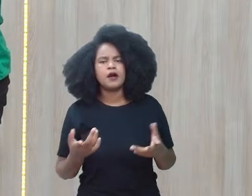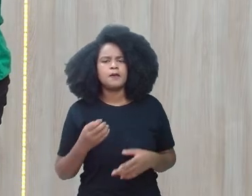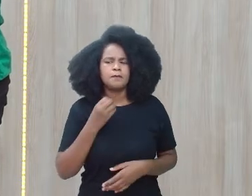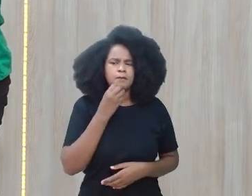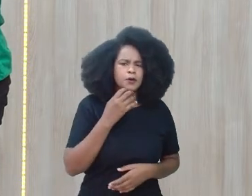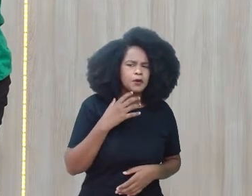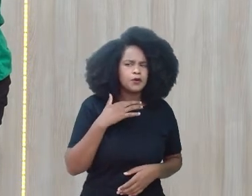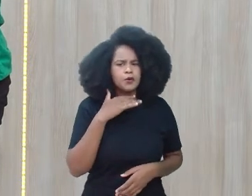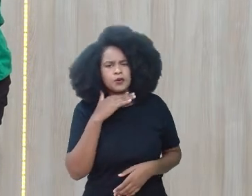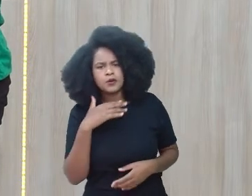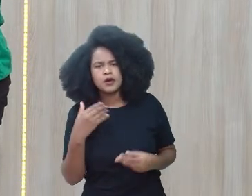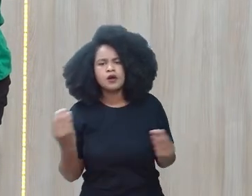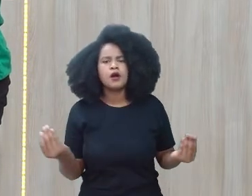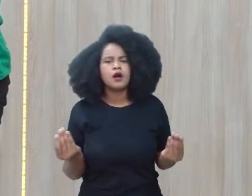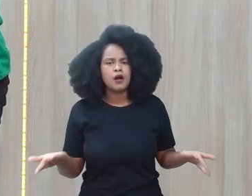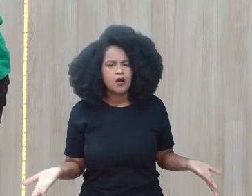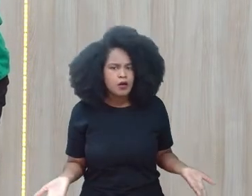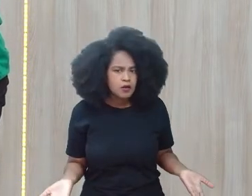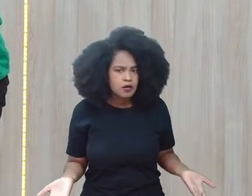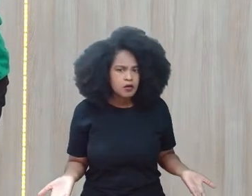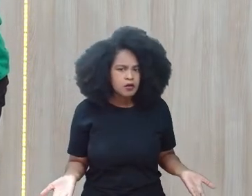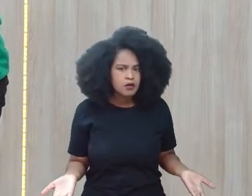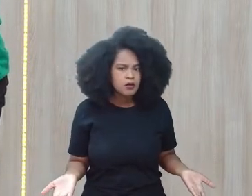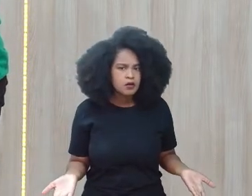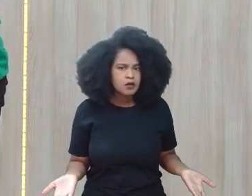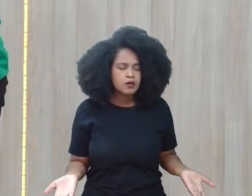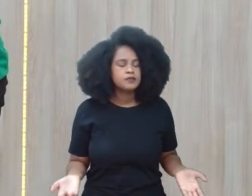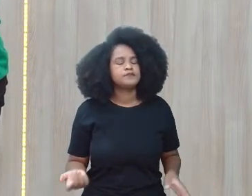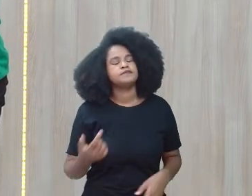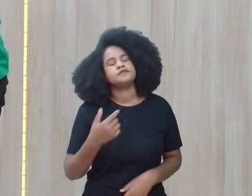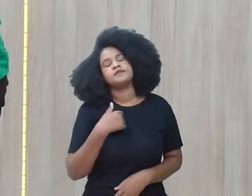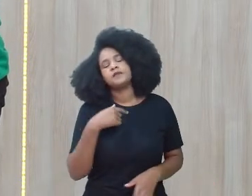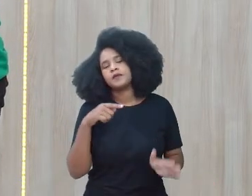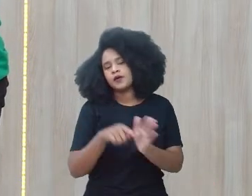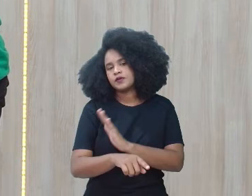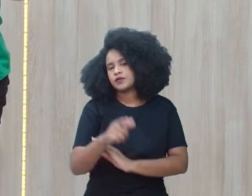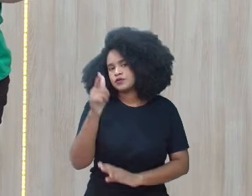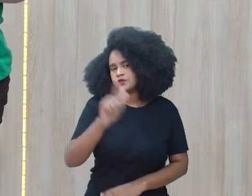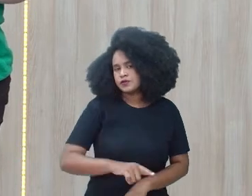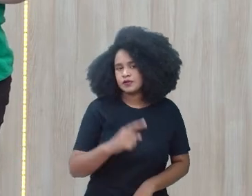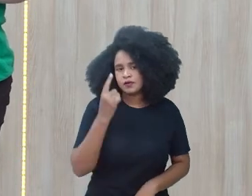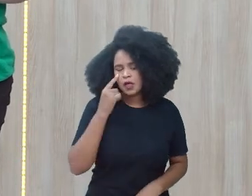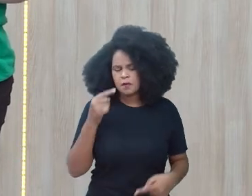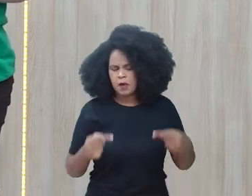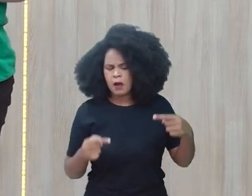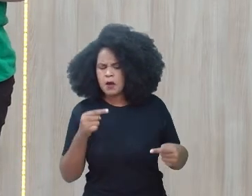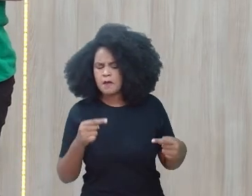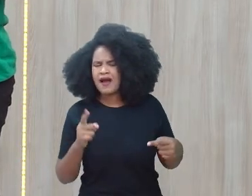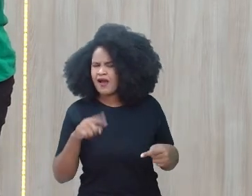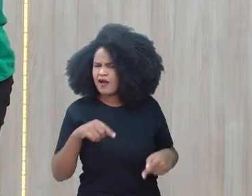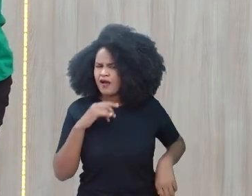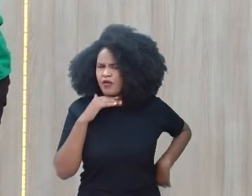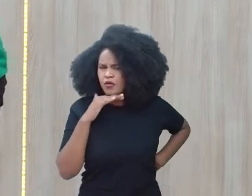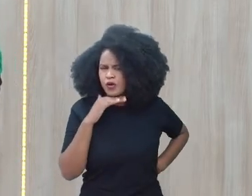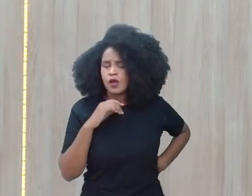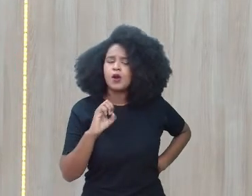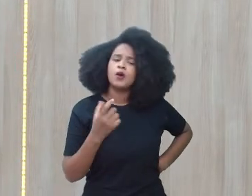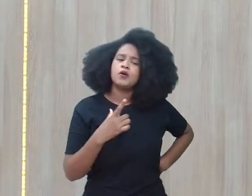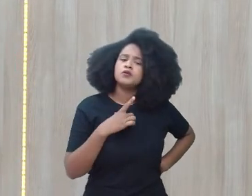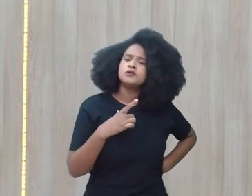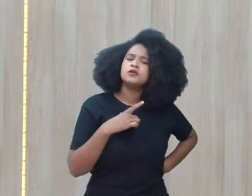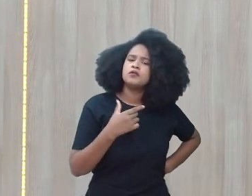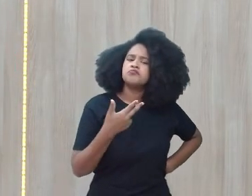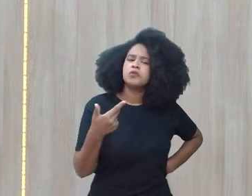ruim? É algo vou refazer, algo totalmente ruim? Ou tem um